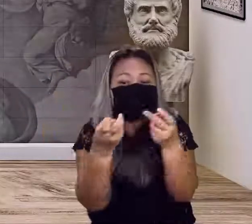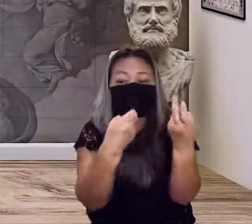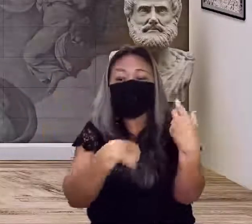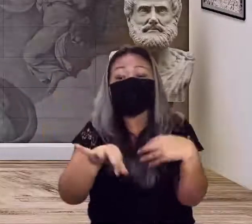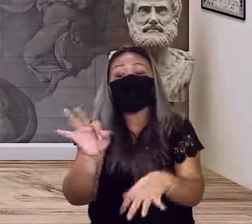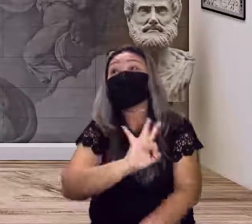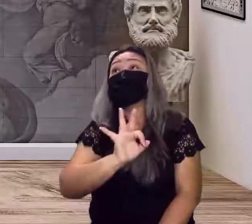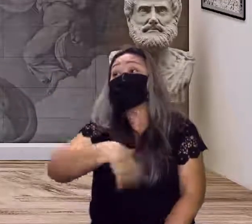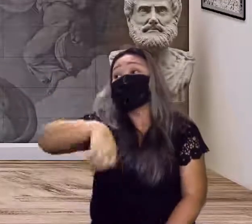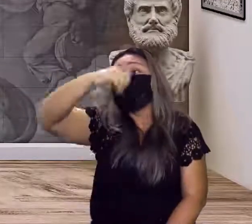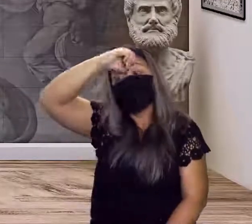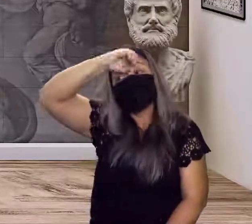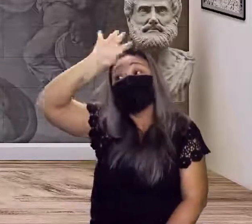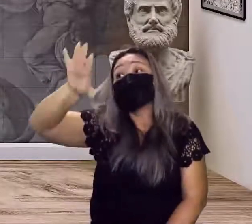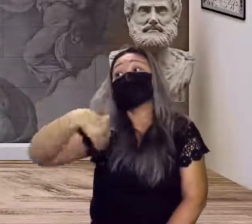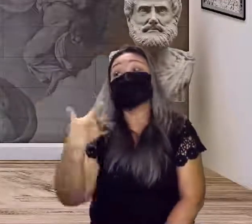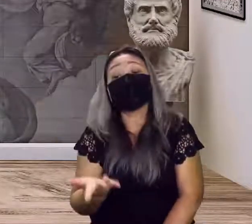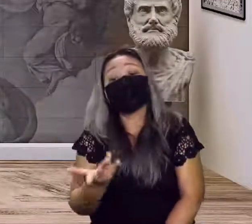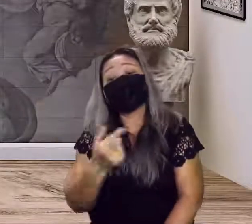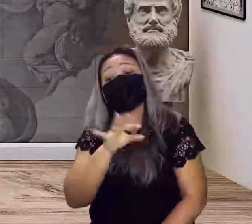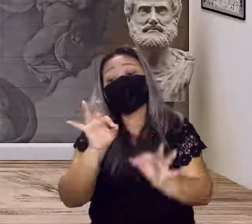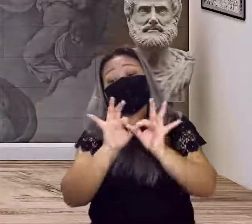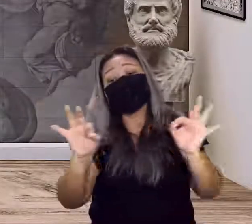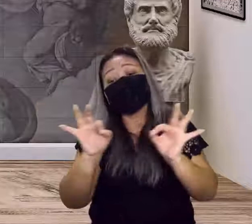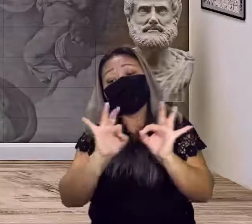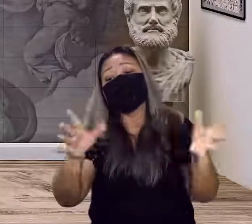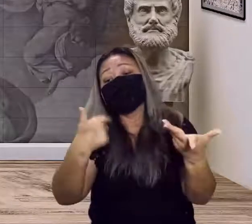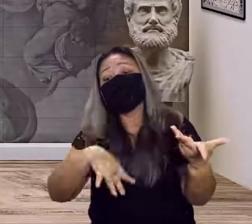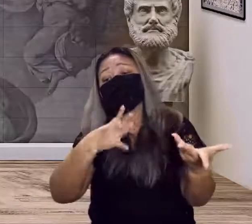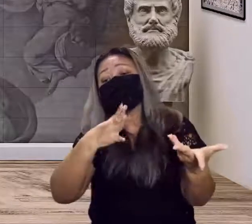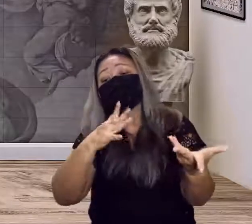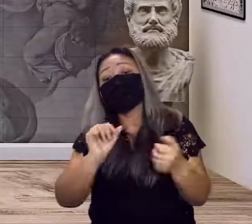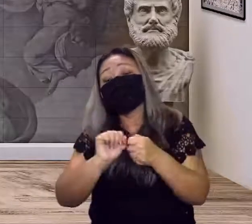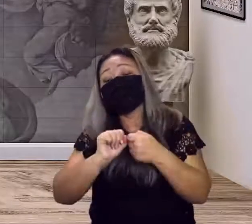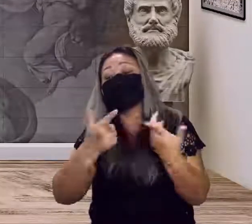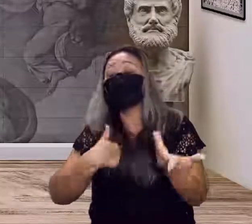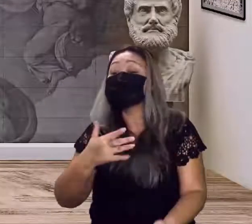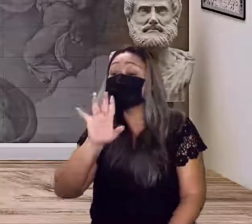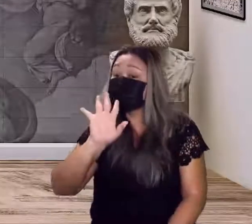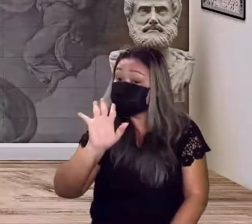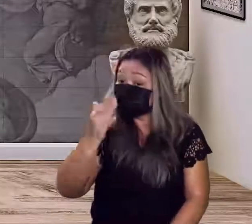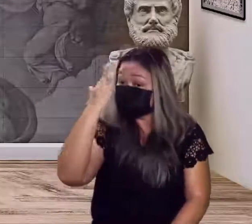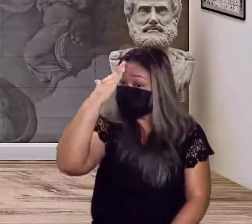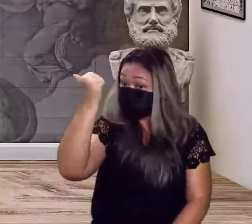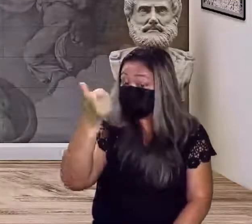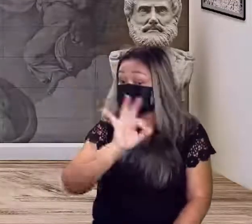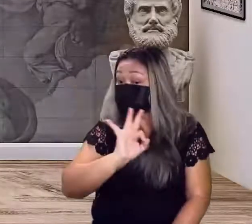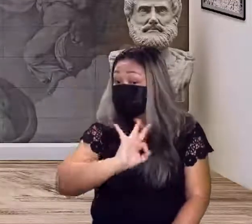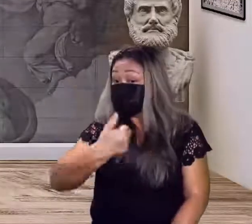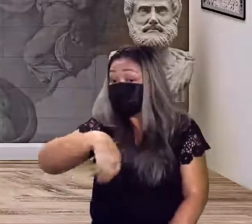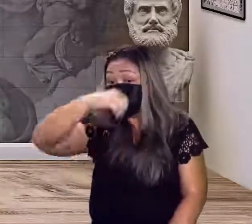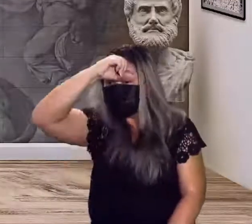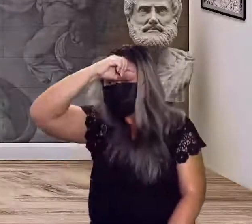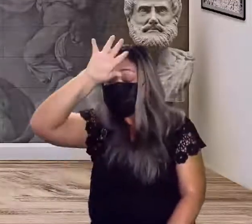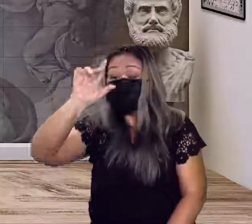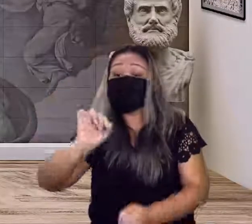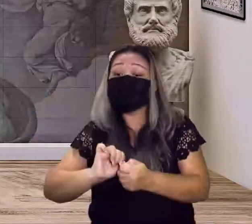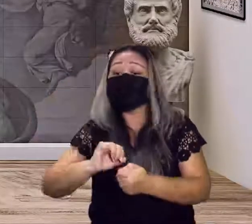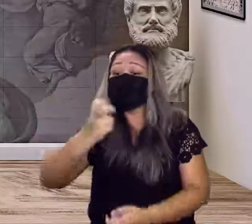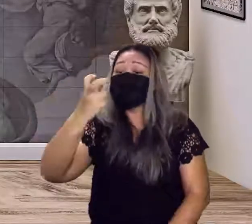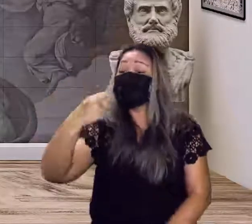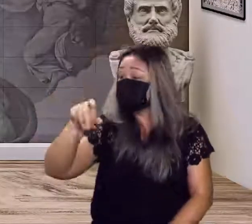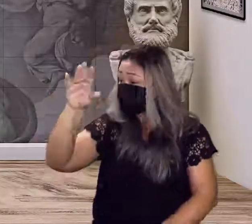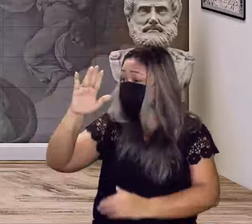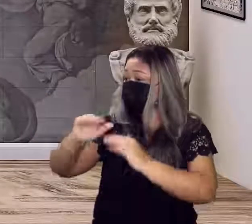que nada sei. A sua frase mais conhecida é, só sei que nada sei. E ele disse que o sábio é aquele que sabe que não